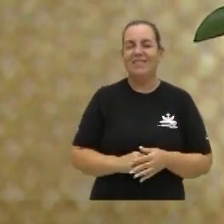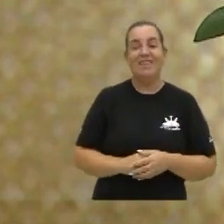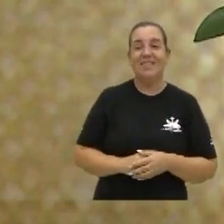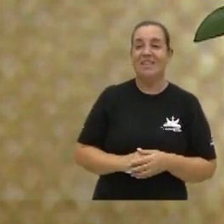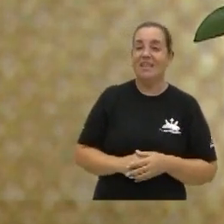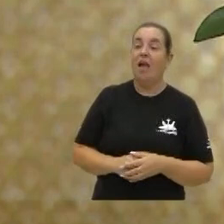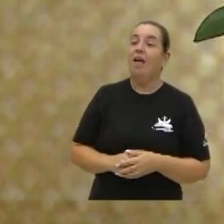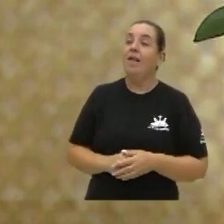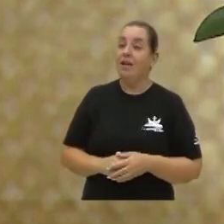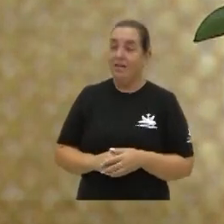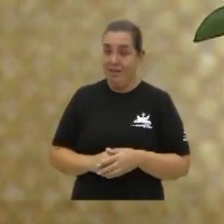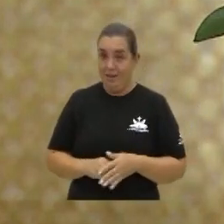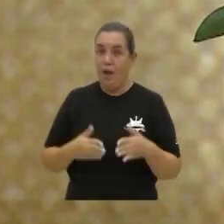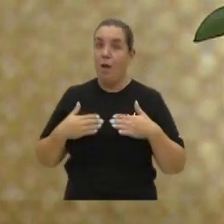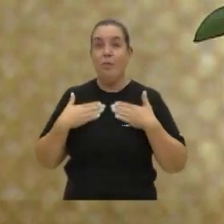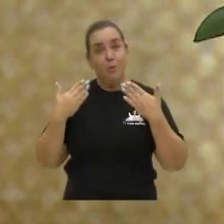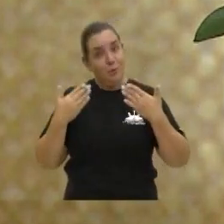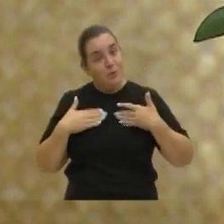nós.